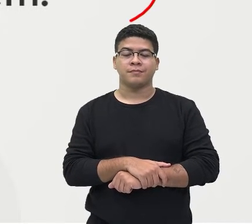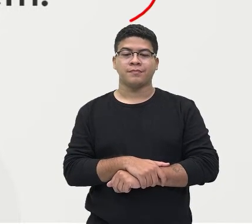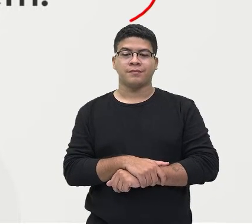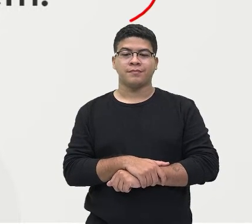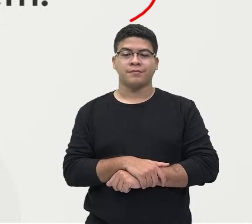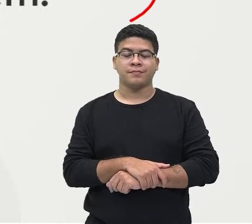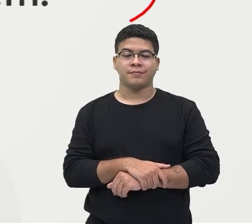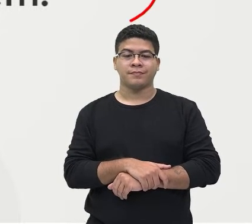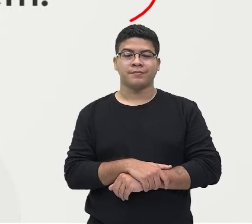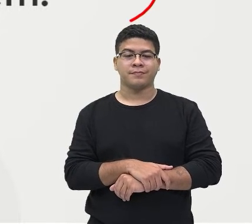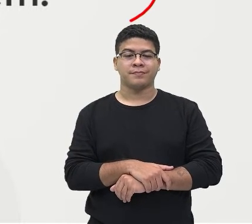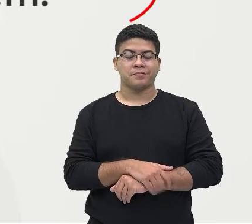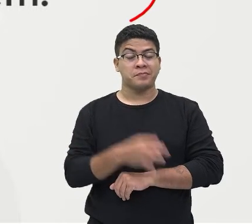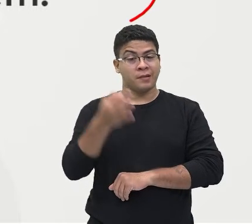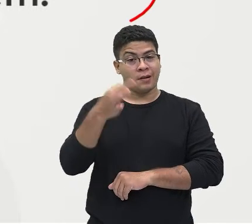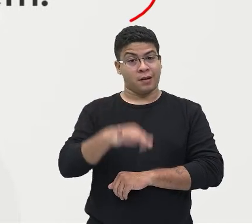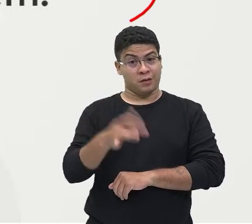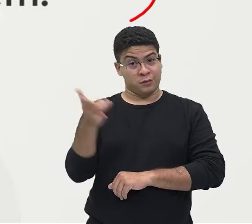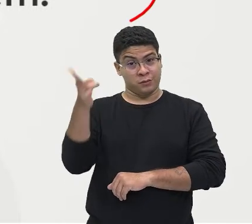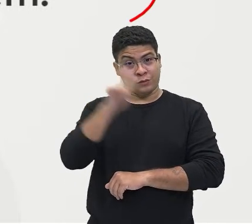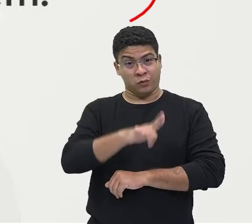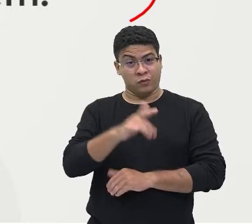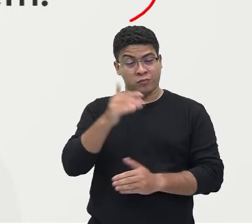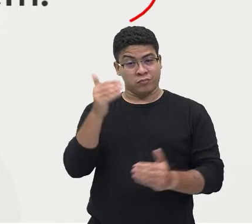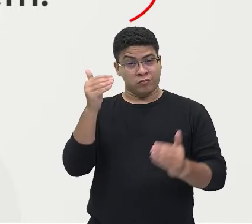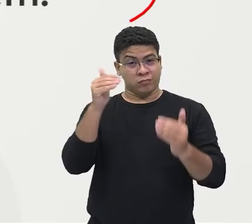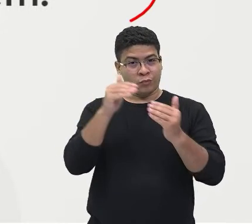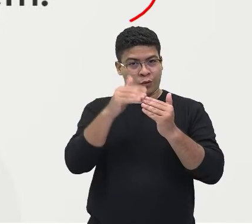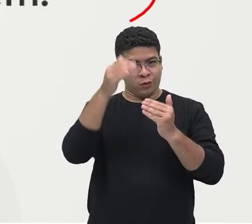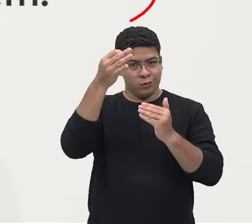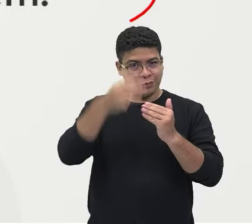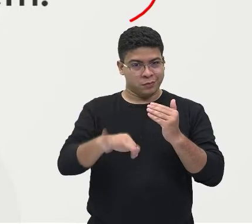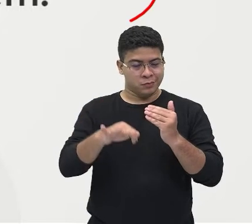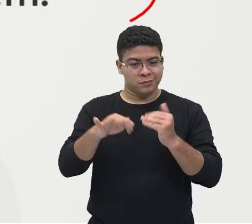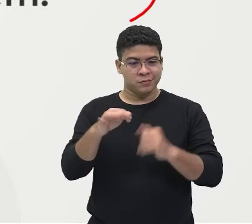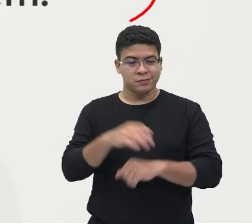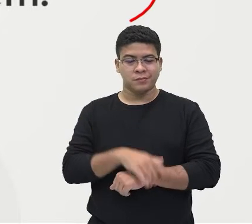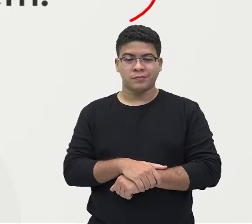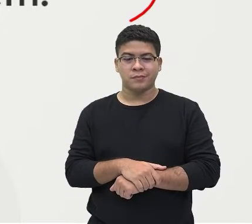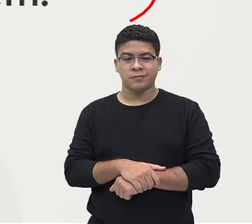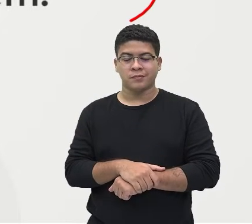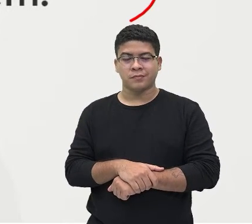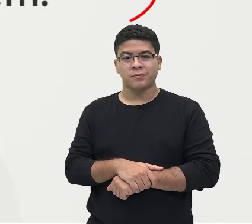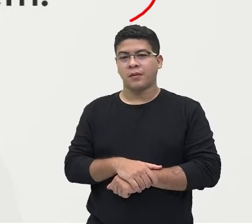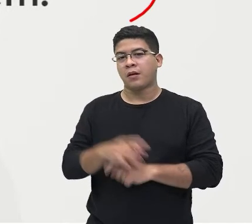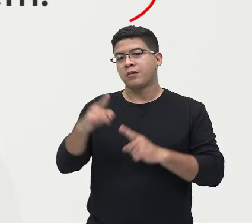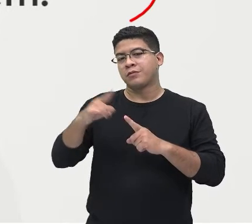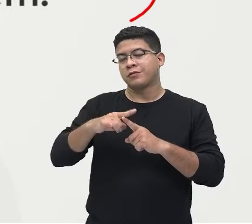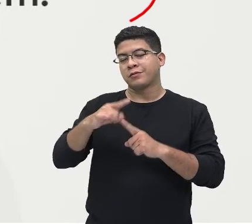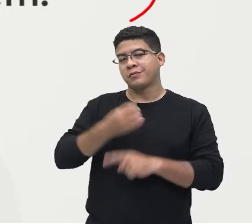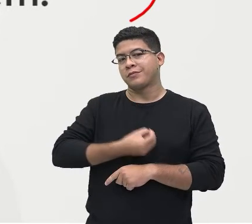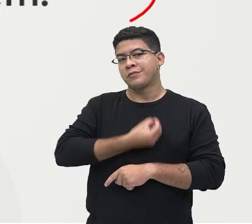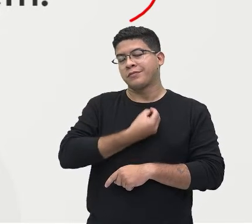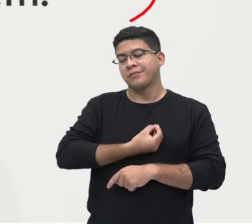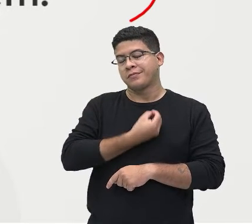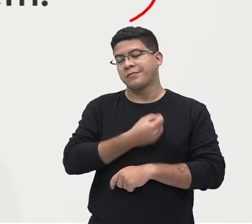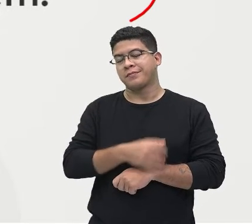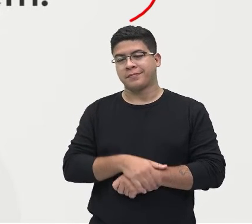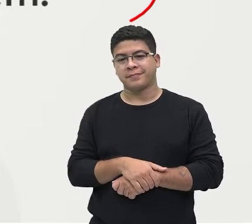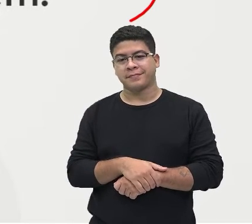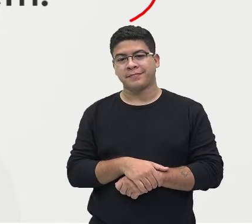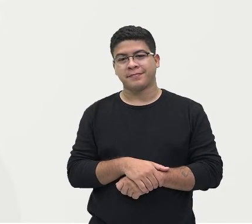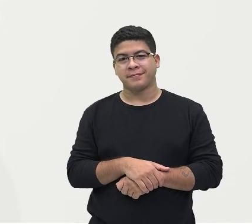lifestyle, certo? Novamente, confirmando, ó. Lifestyle, estilo de vida, lifestyle, certo? O que